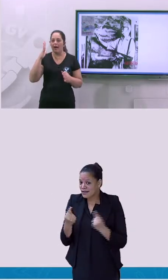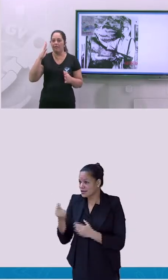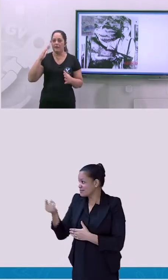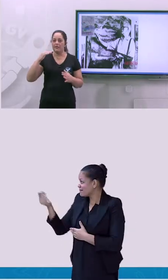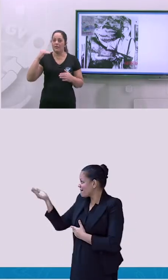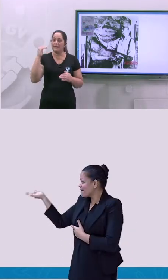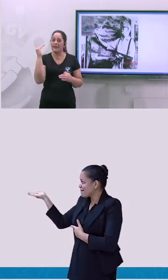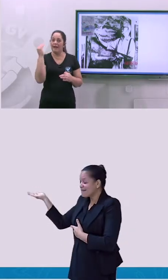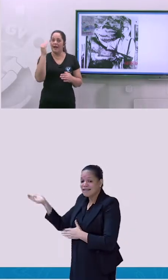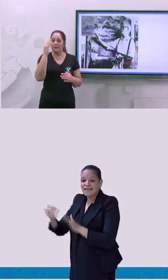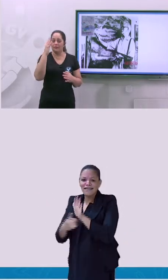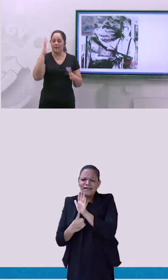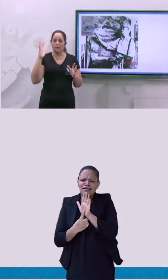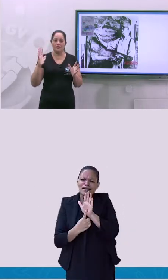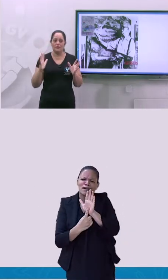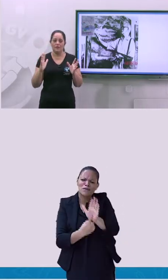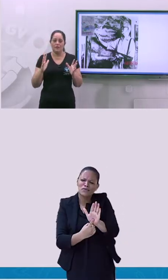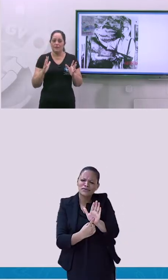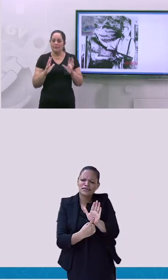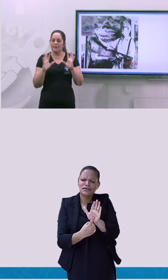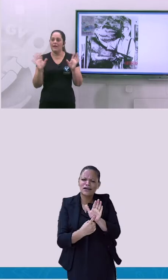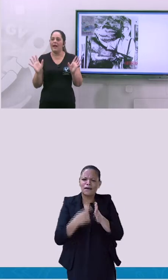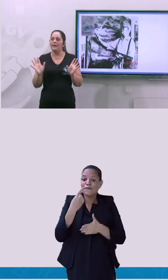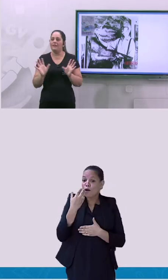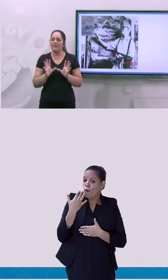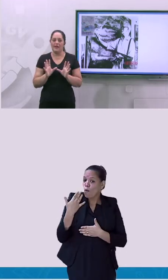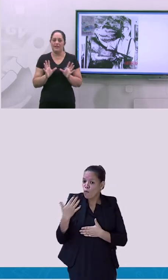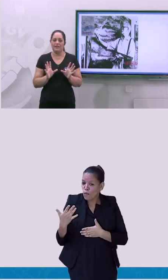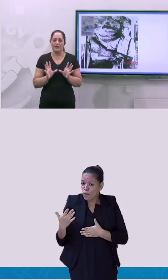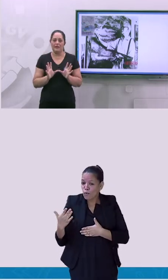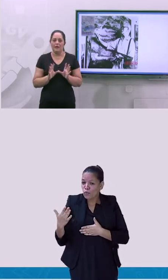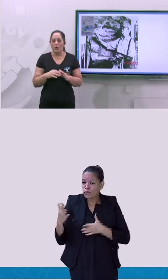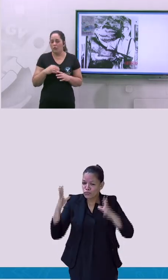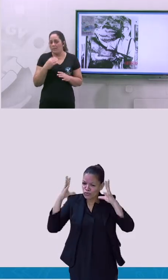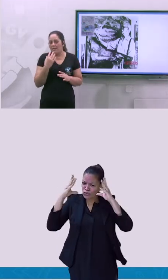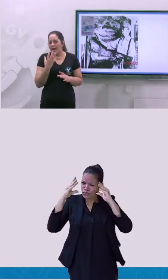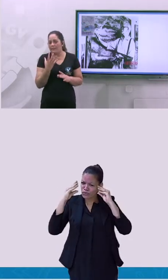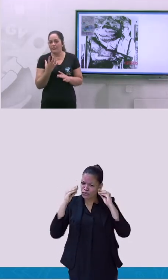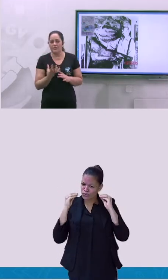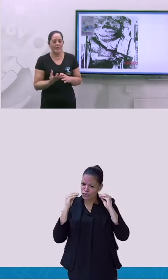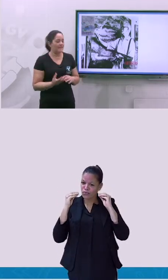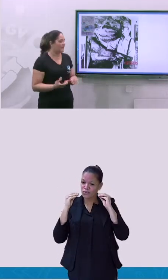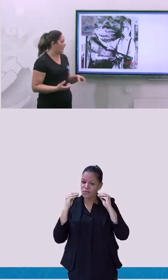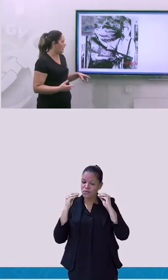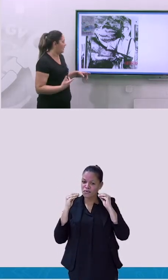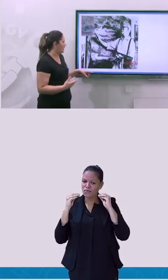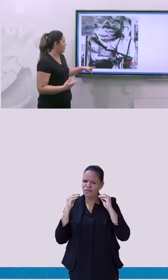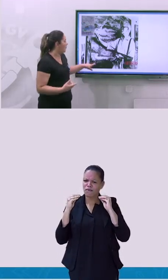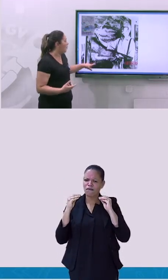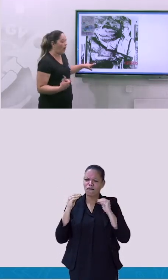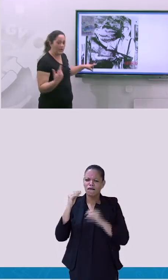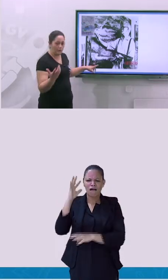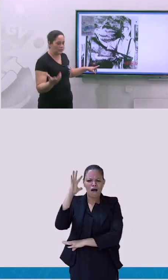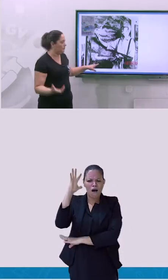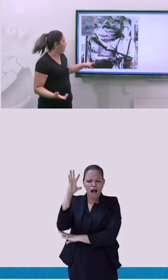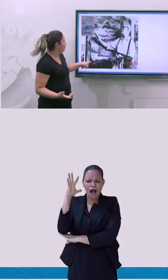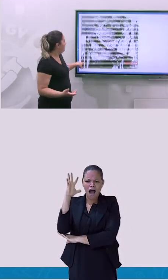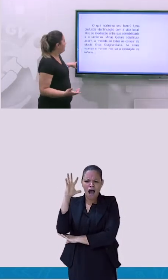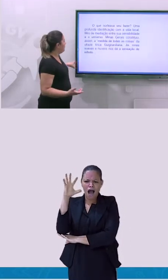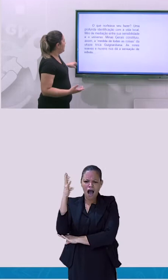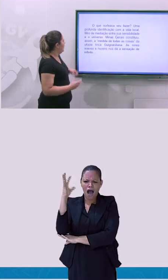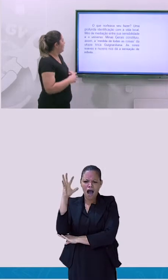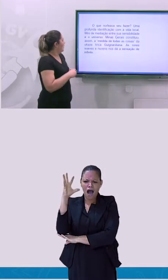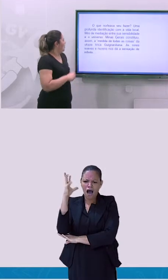daquela árvore que só tem galhos secos, não tem nada verde ali, como se a árvore estivesse seca, né? Já morrido.